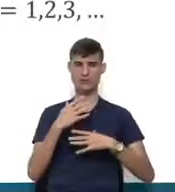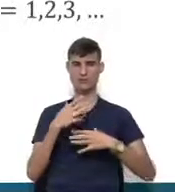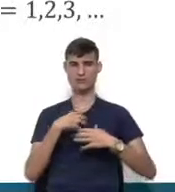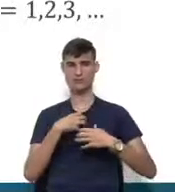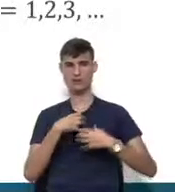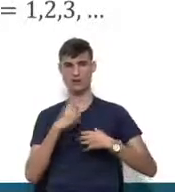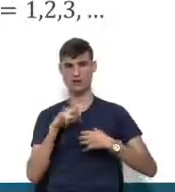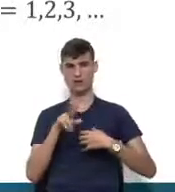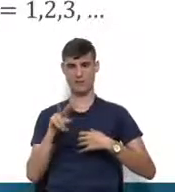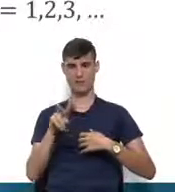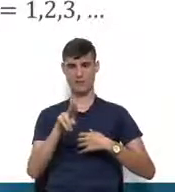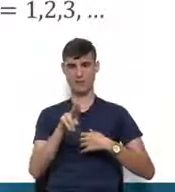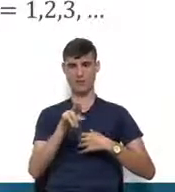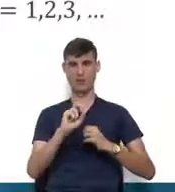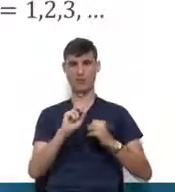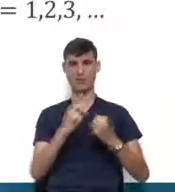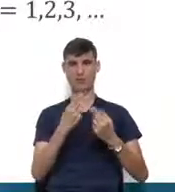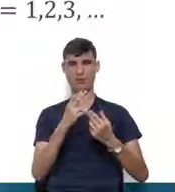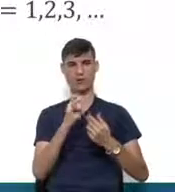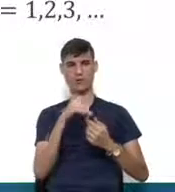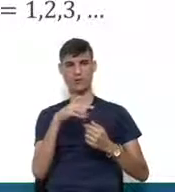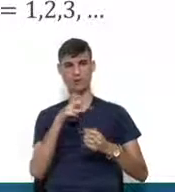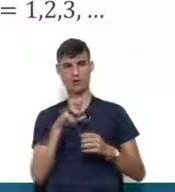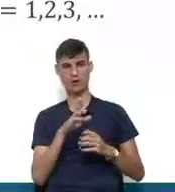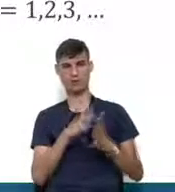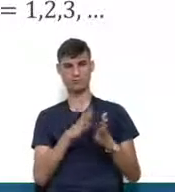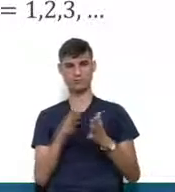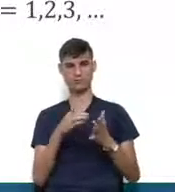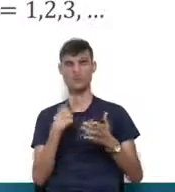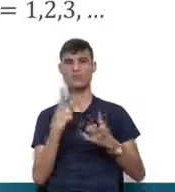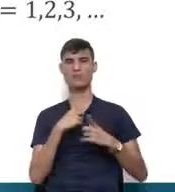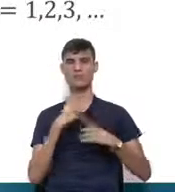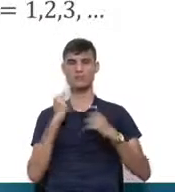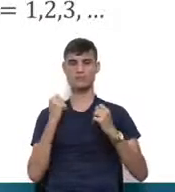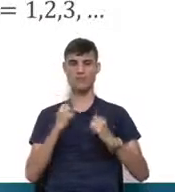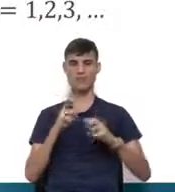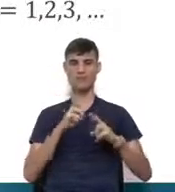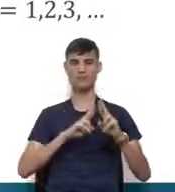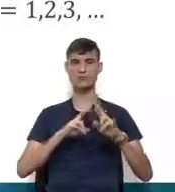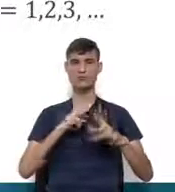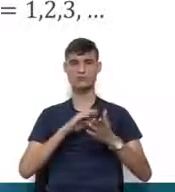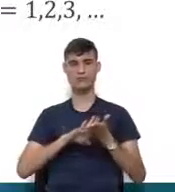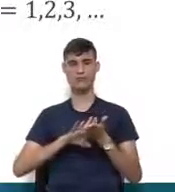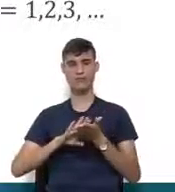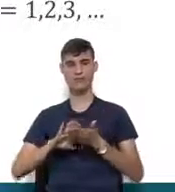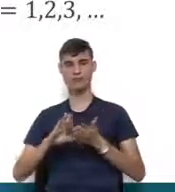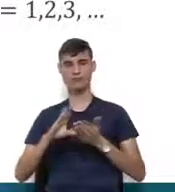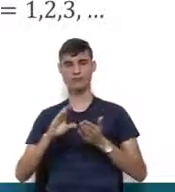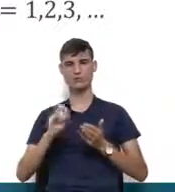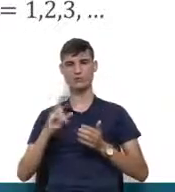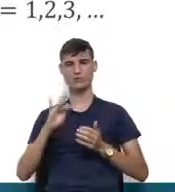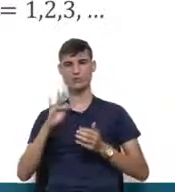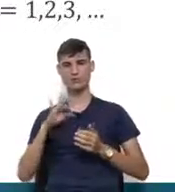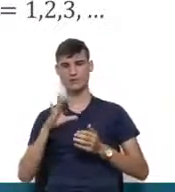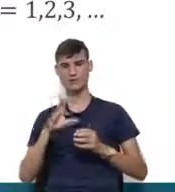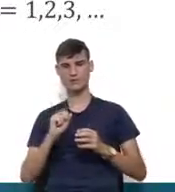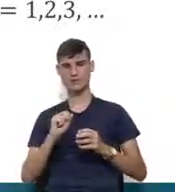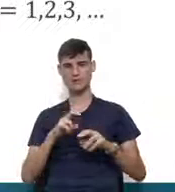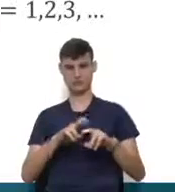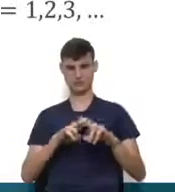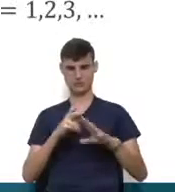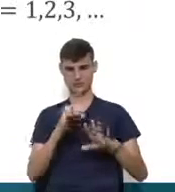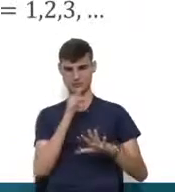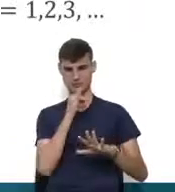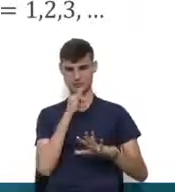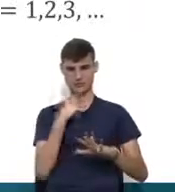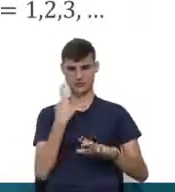é par ou se a função é ímpar, nós podemos utilizar o isolamento dos coeficientes. Então, por exemplo, eu